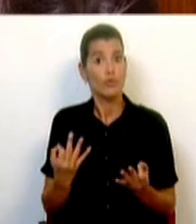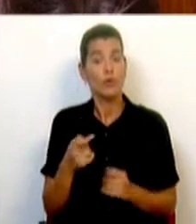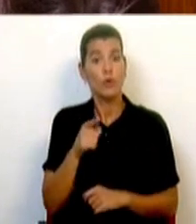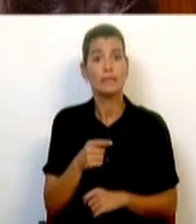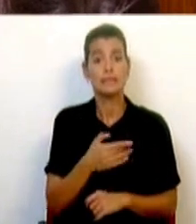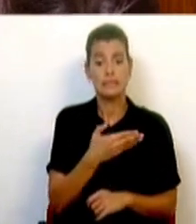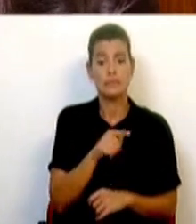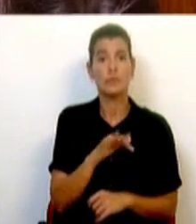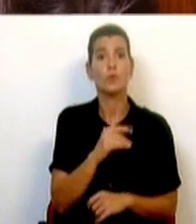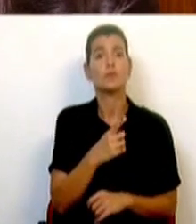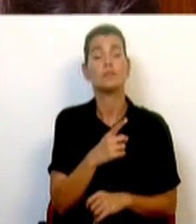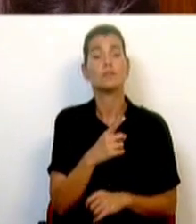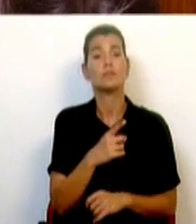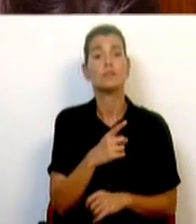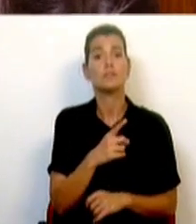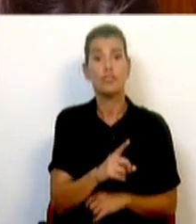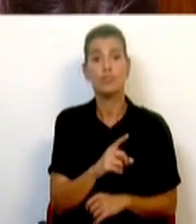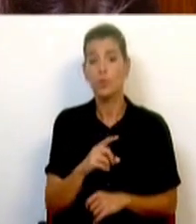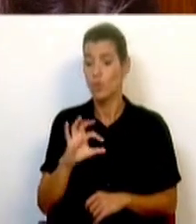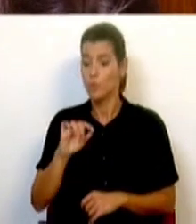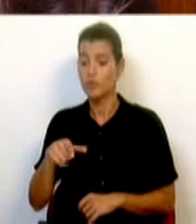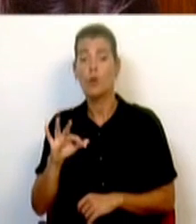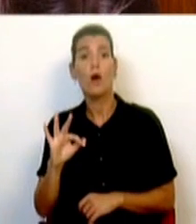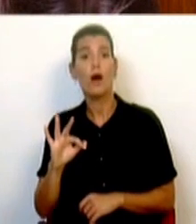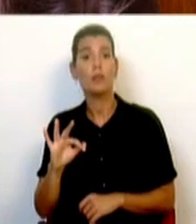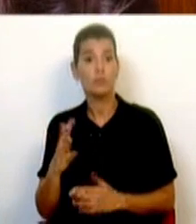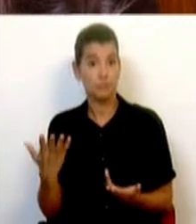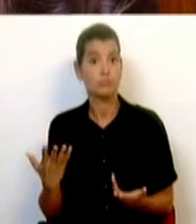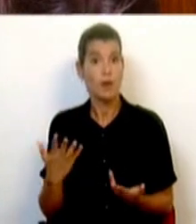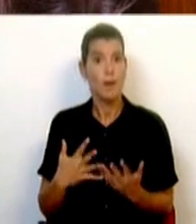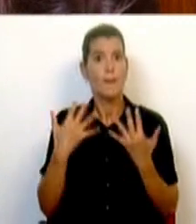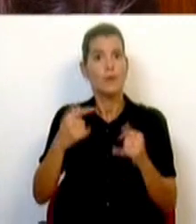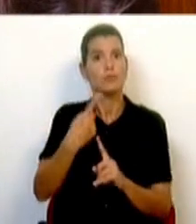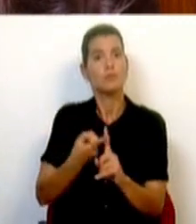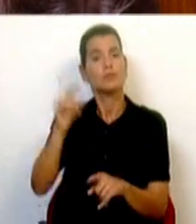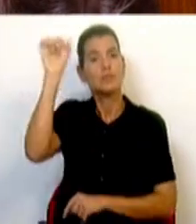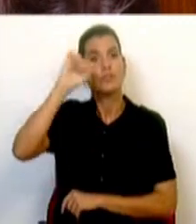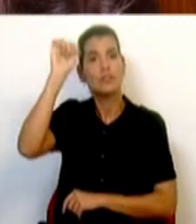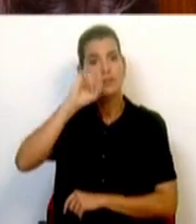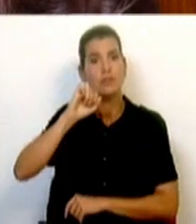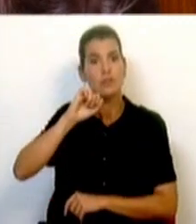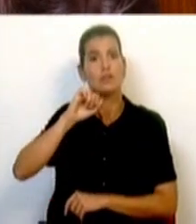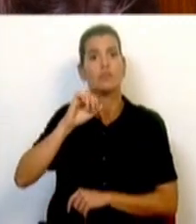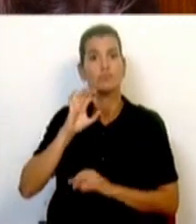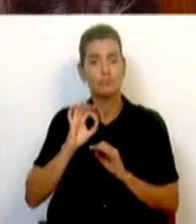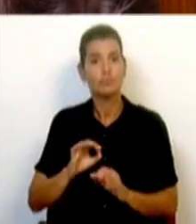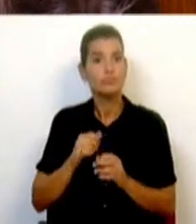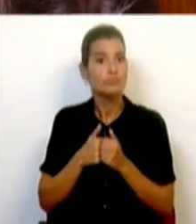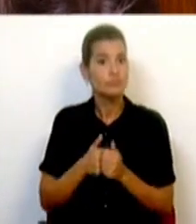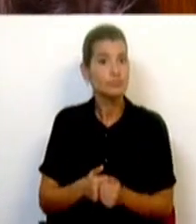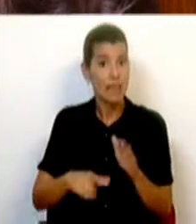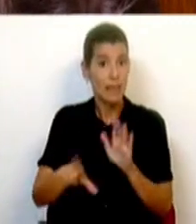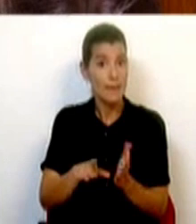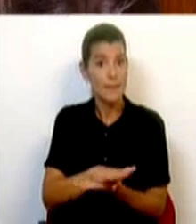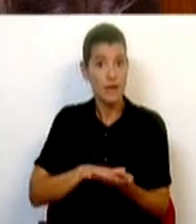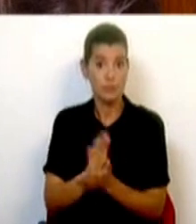entre 7,46% e 8,4%. E no próximo ano, em janeiro, na estrita aplicação da Lei de